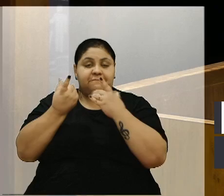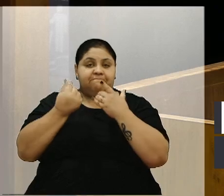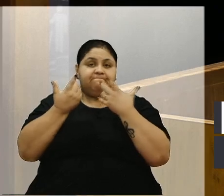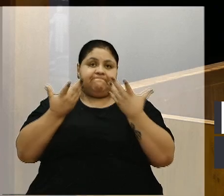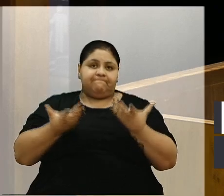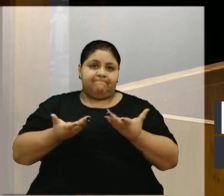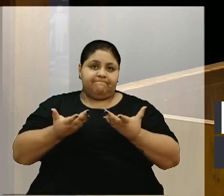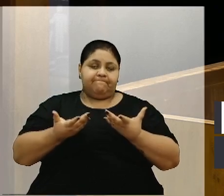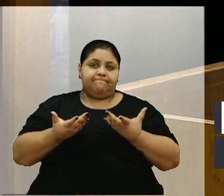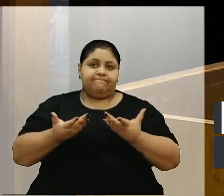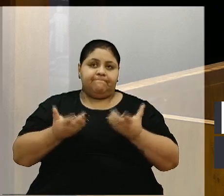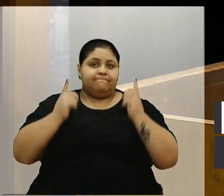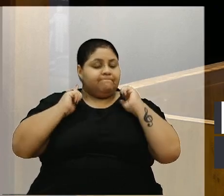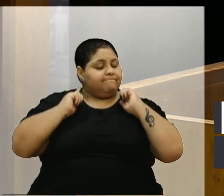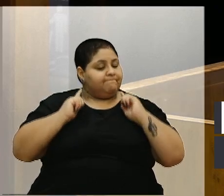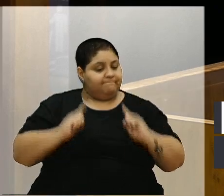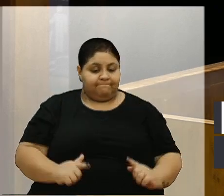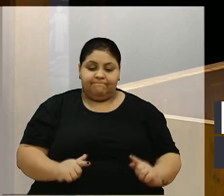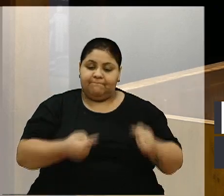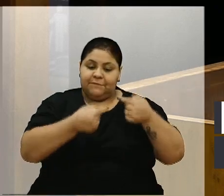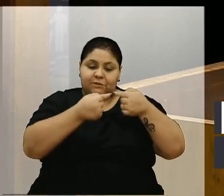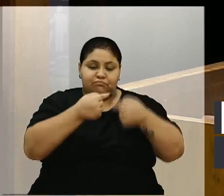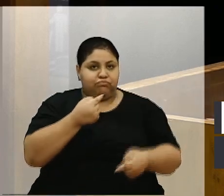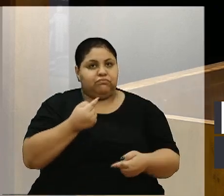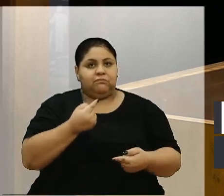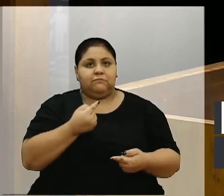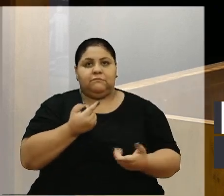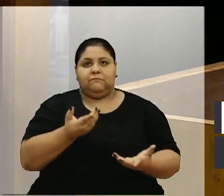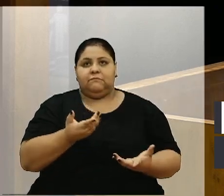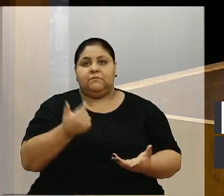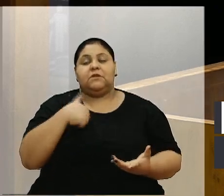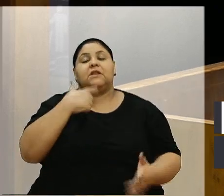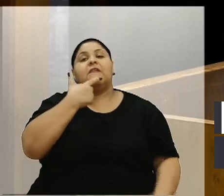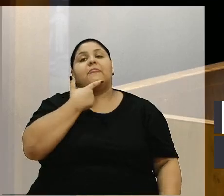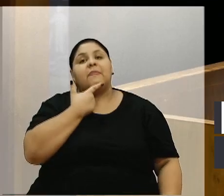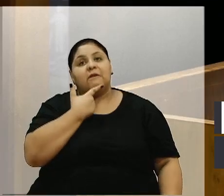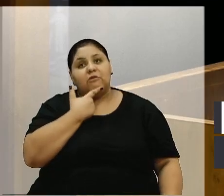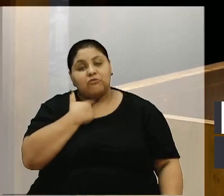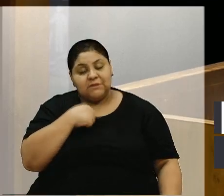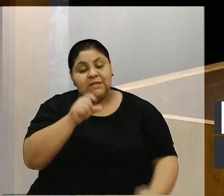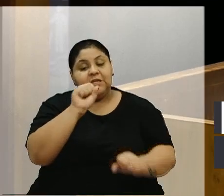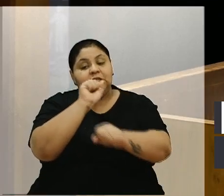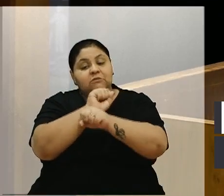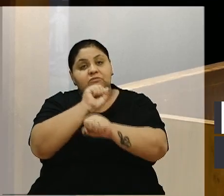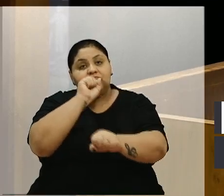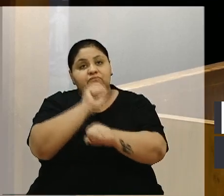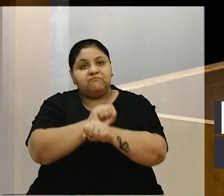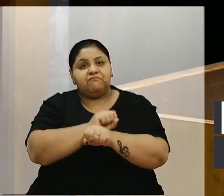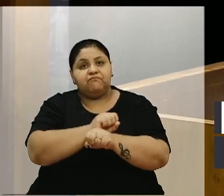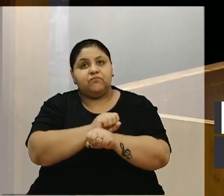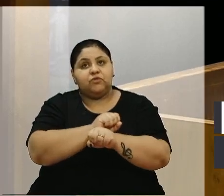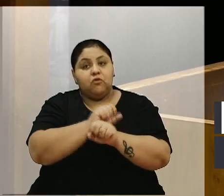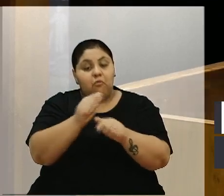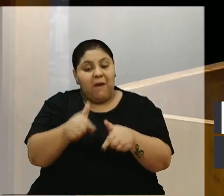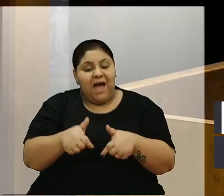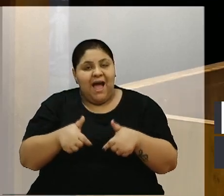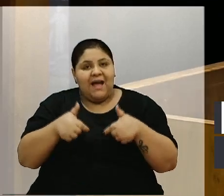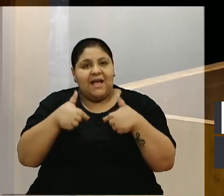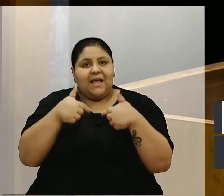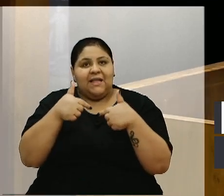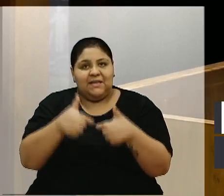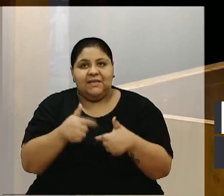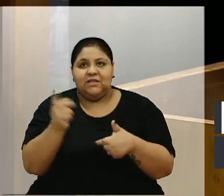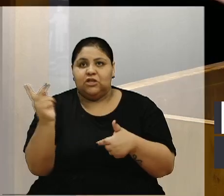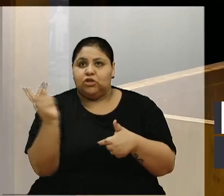os gestores são tão incompetentes, e eu gostaria de esperar uma atitude dos